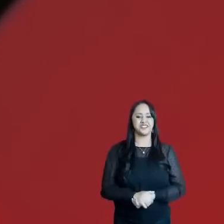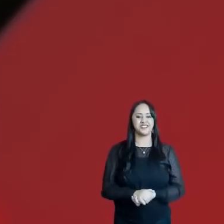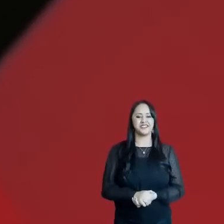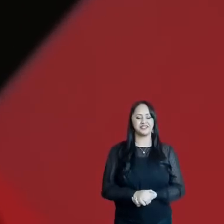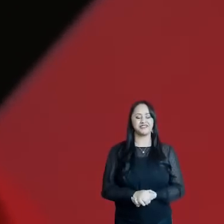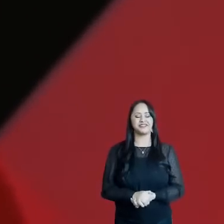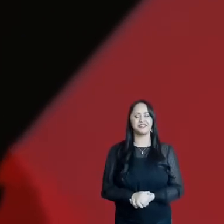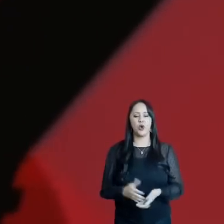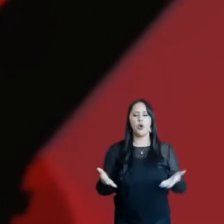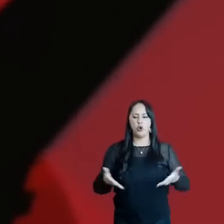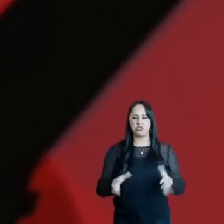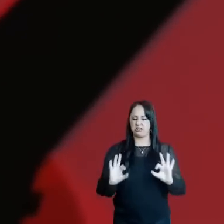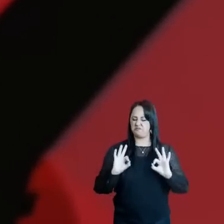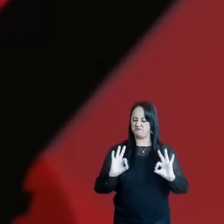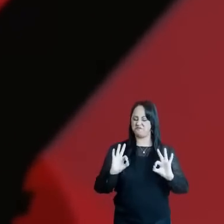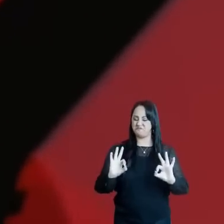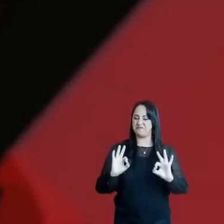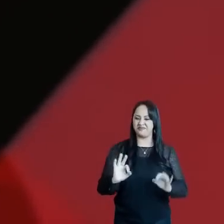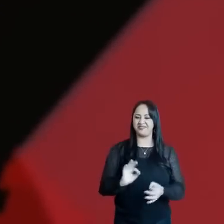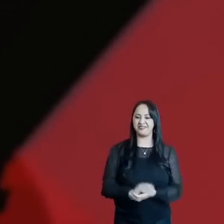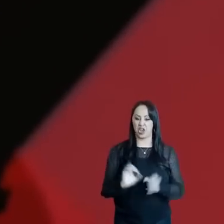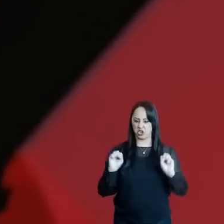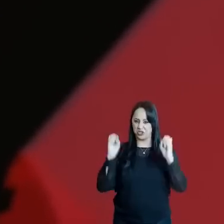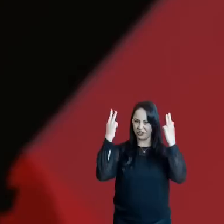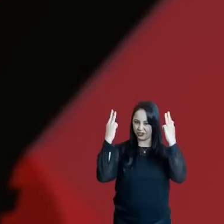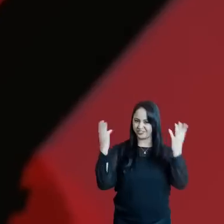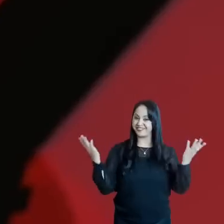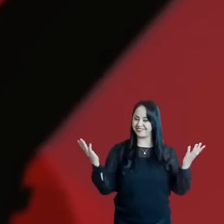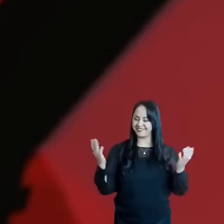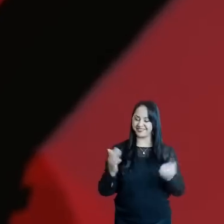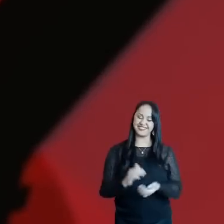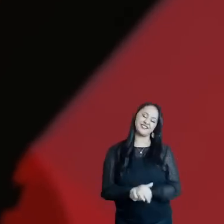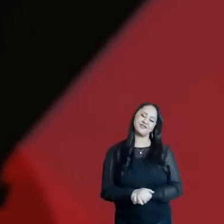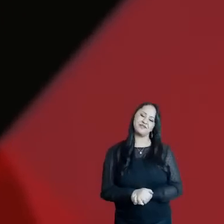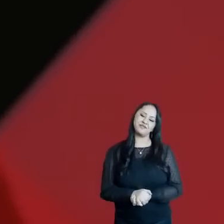casa? Quem é? Pessoal,